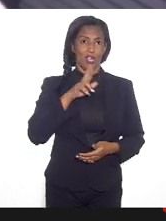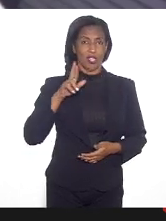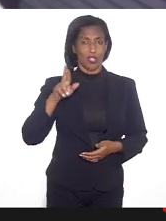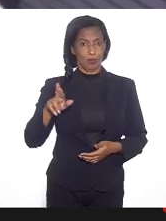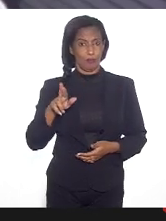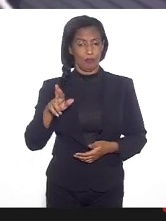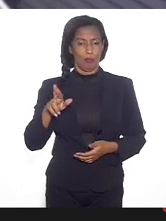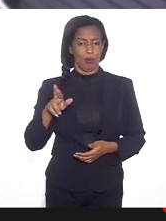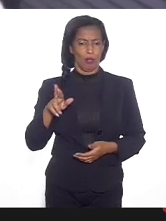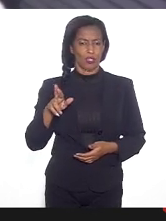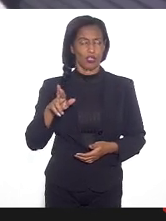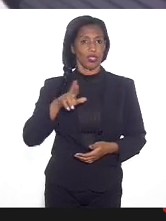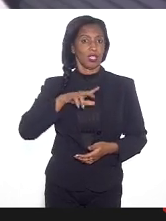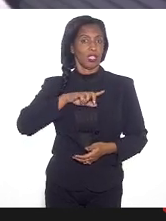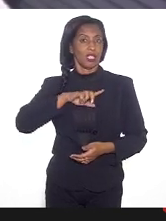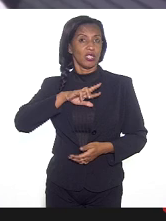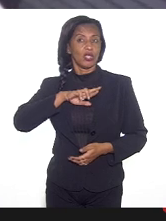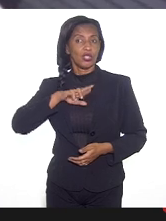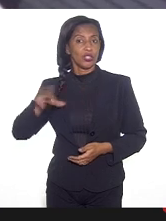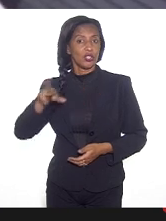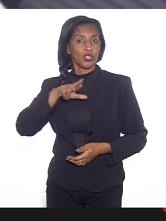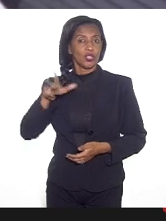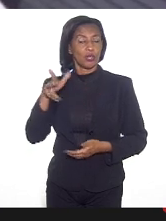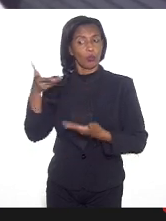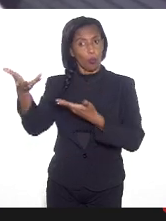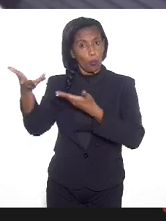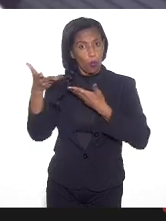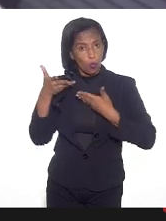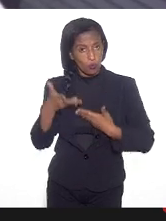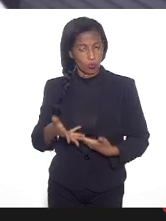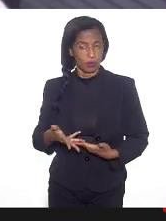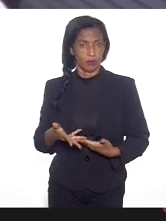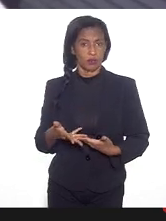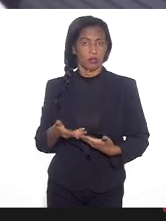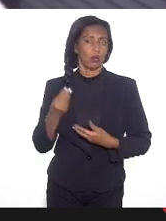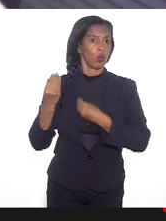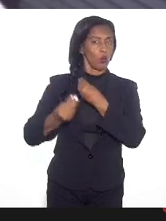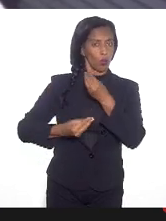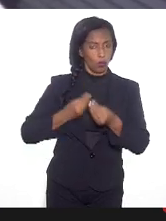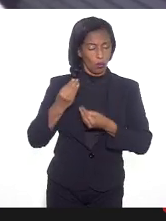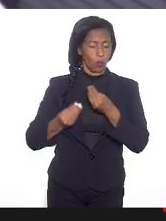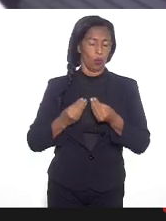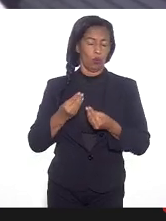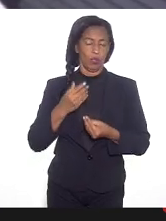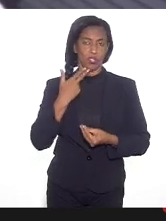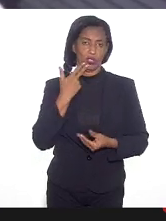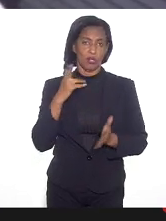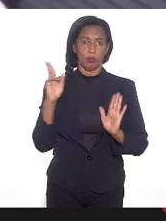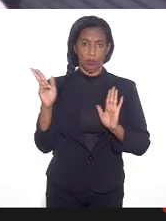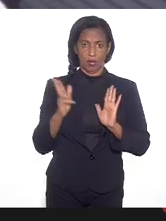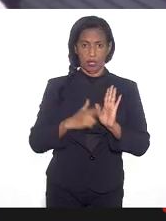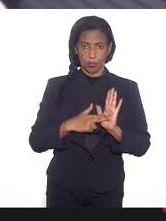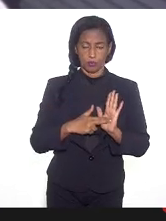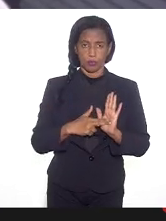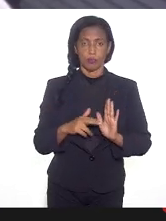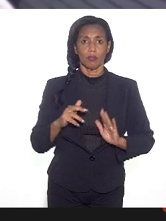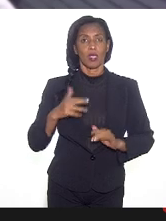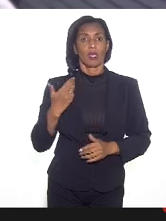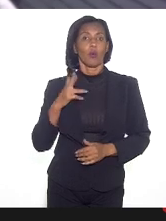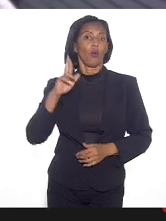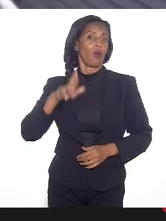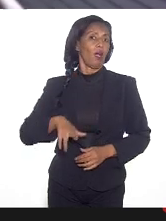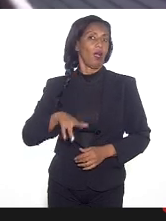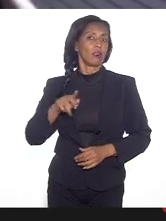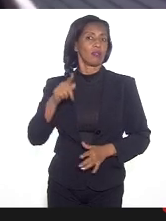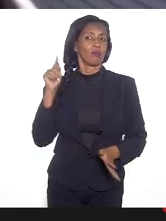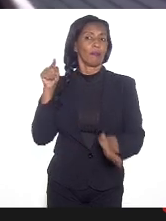da previsão de não haver a convocação, como a gente já colocou aí na resposta, em razão